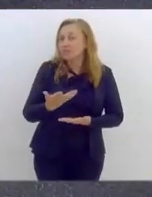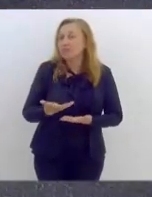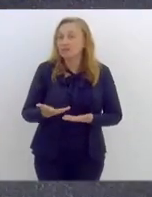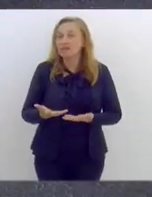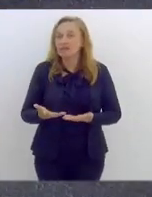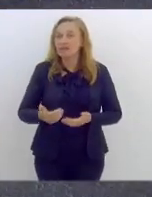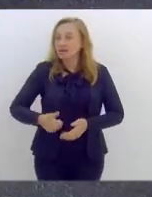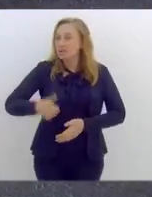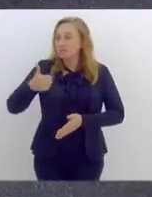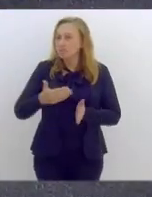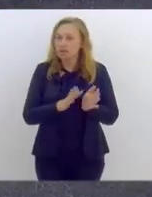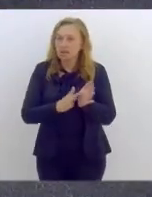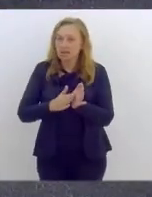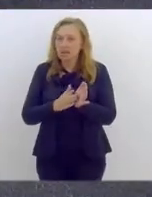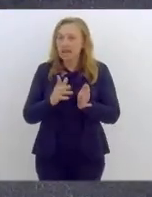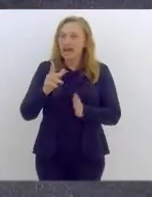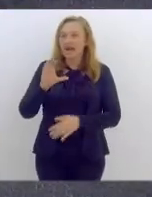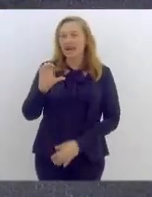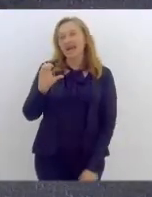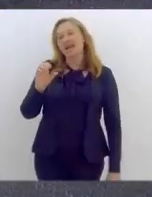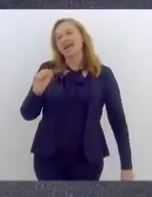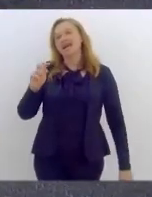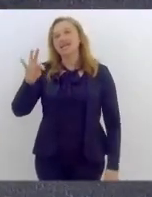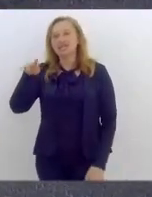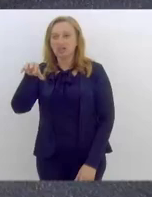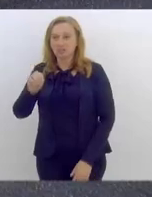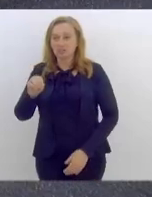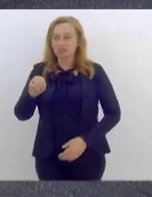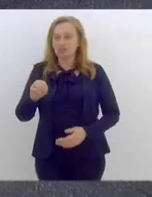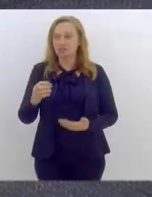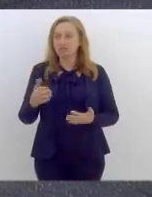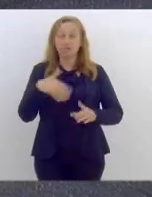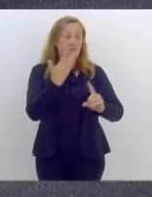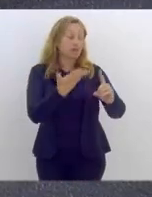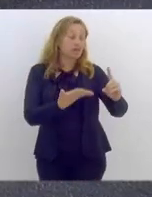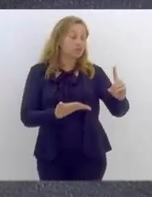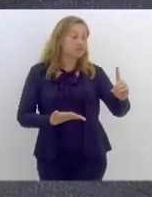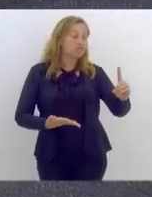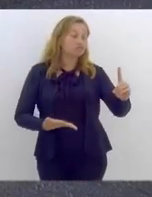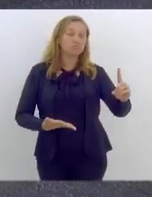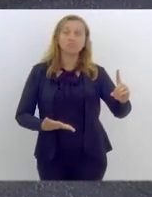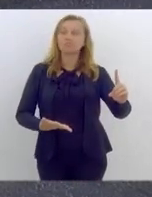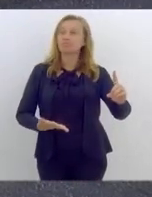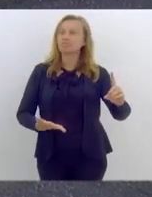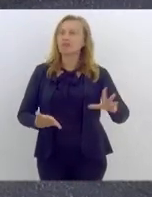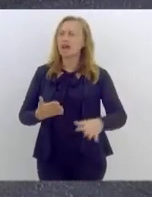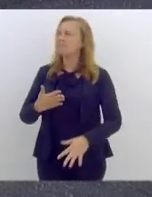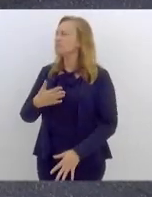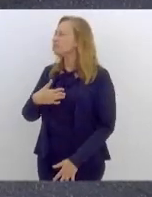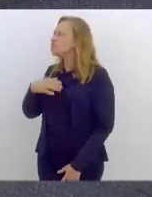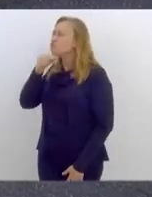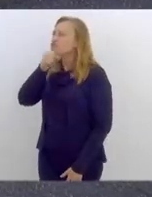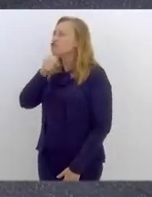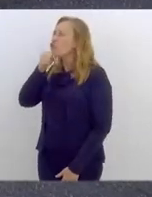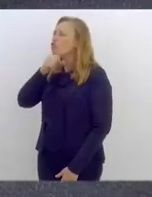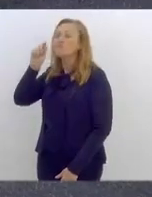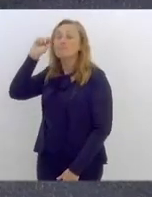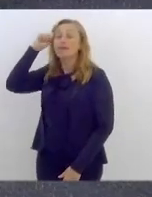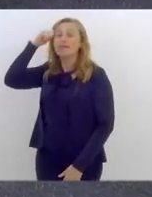o primeiro samba de Caetano Veloso, em homenagem à minha avó, que é negra,